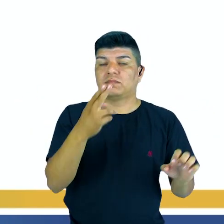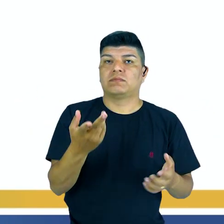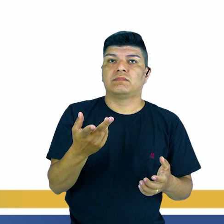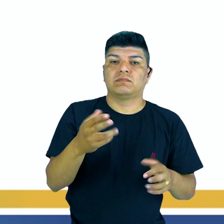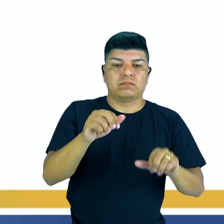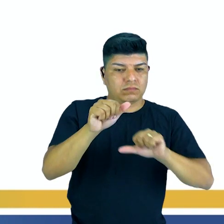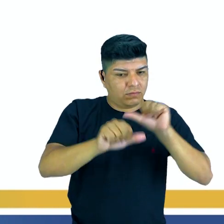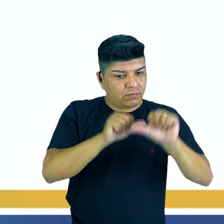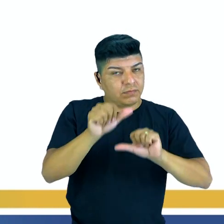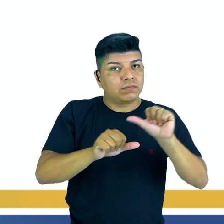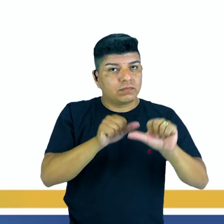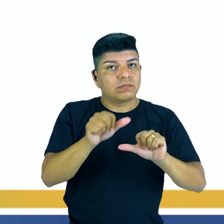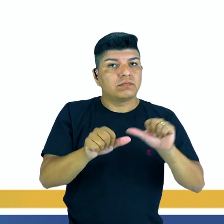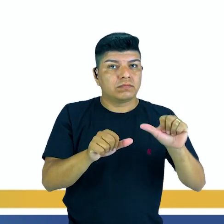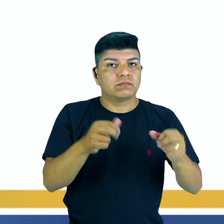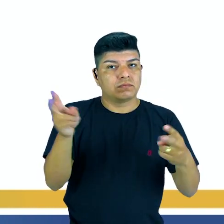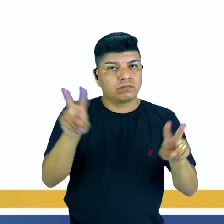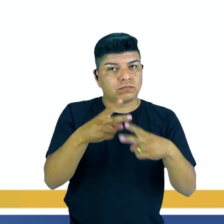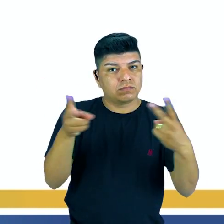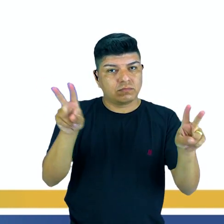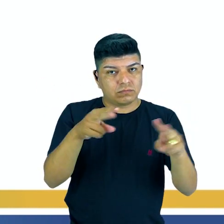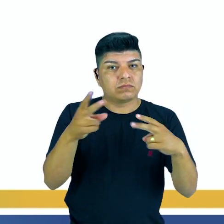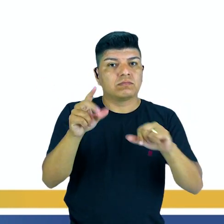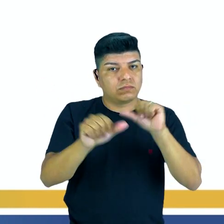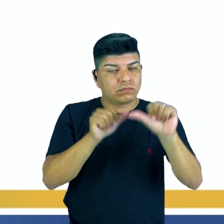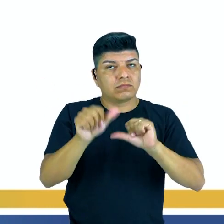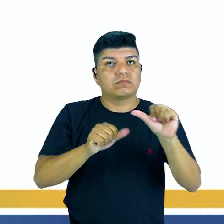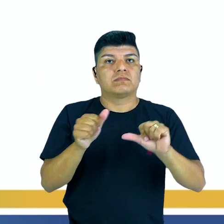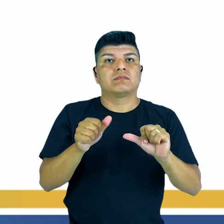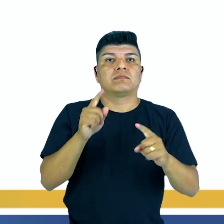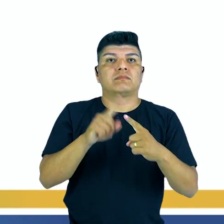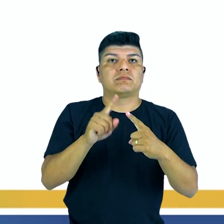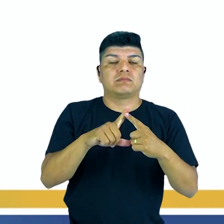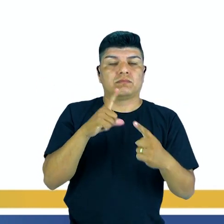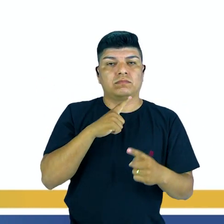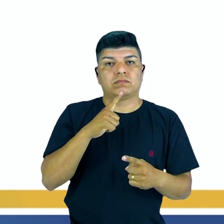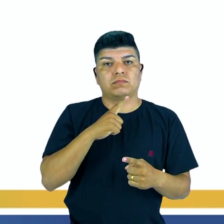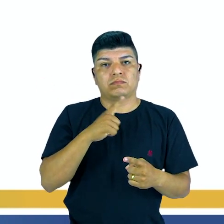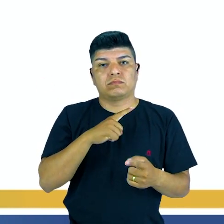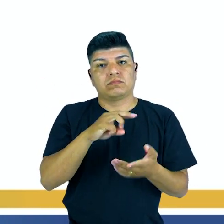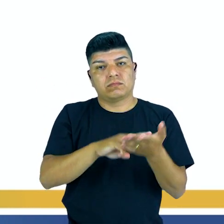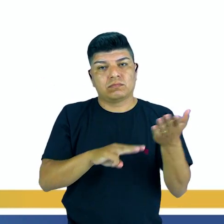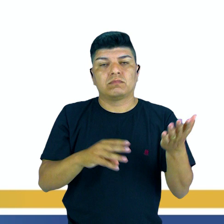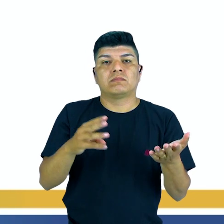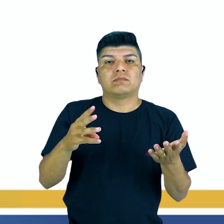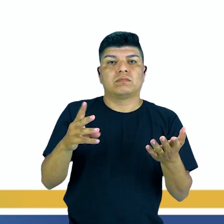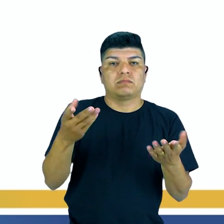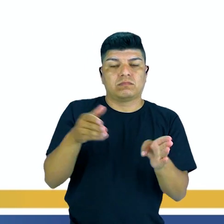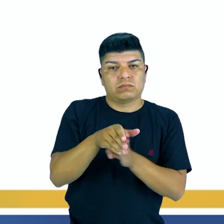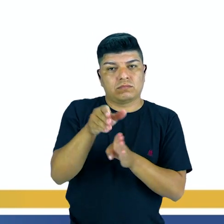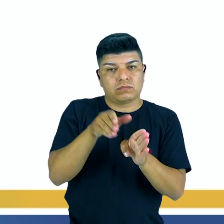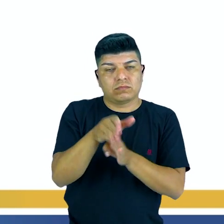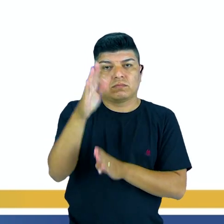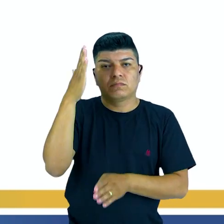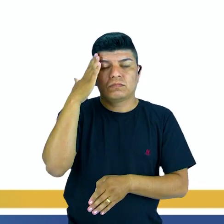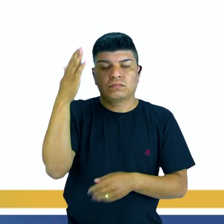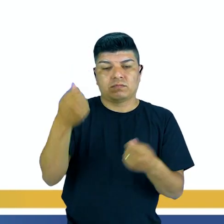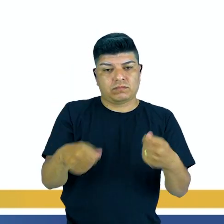ao contrário, tá? Estou só mostrando para vocês porque existiam esses métodos de localização, tá? Nós temos que